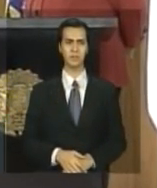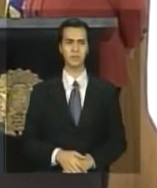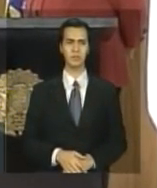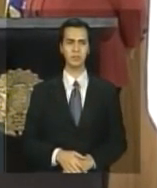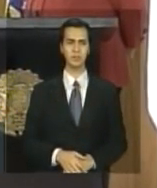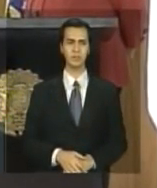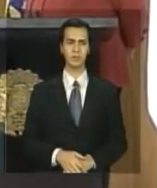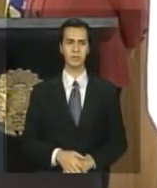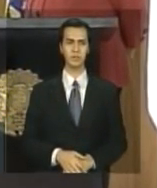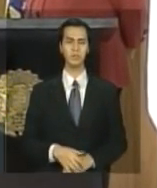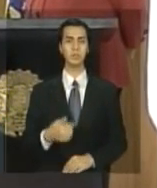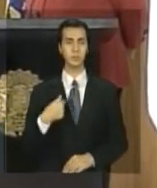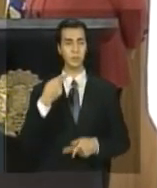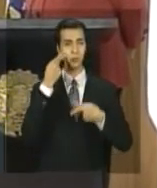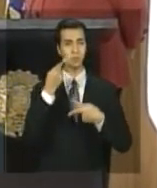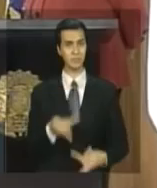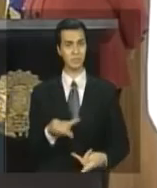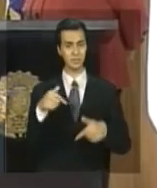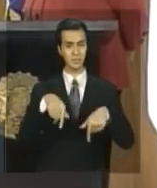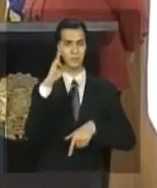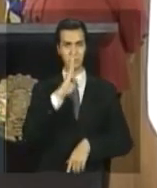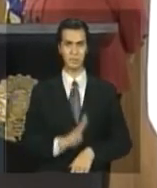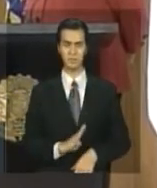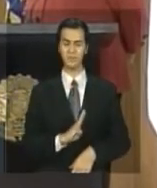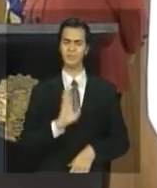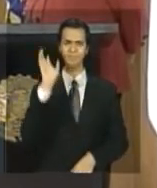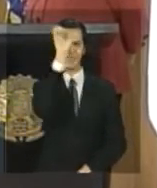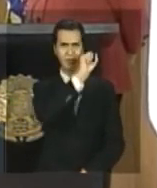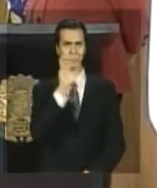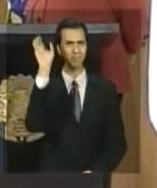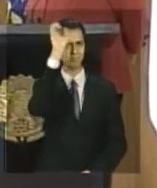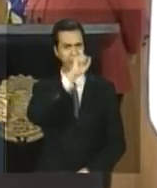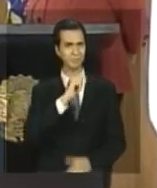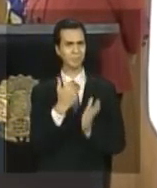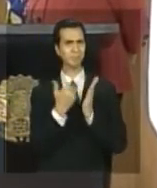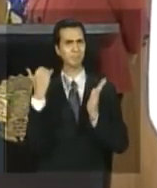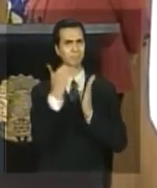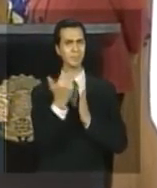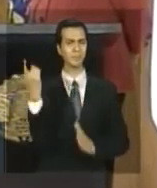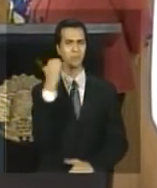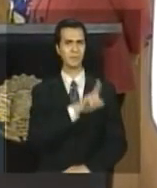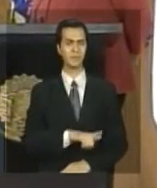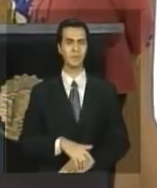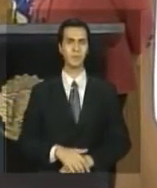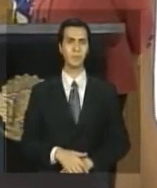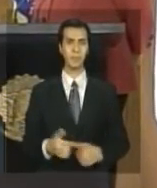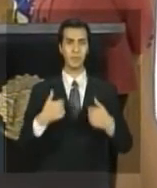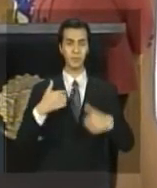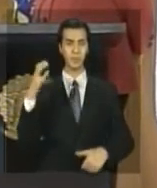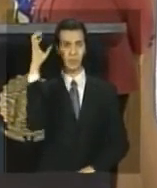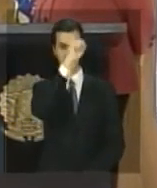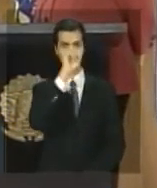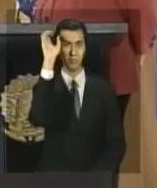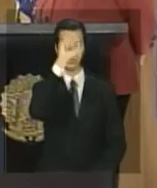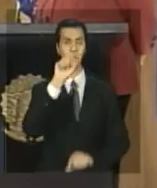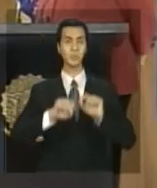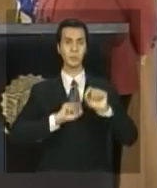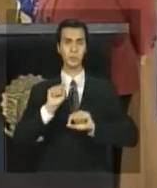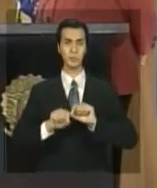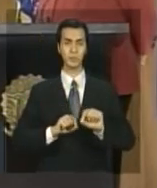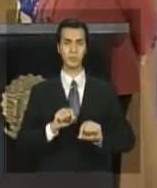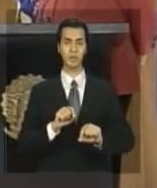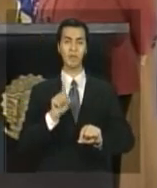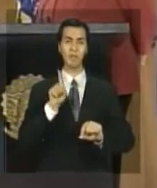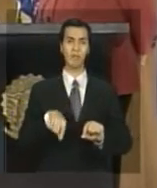presente uma excelente visita ao Brasil, aprendi muito. O que eu mais aprendi são